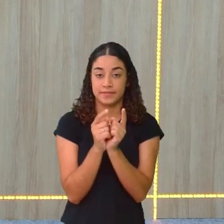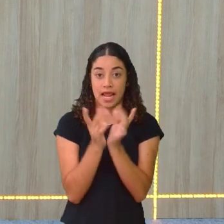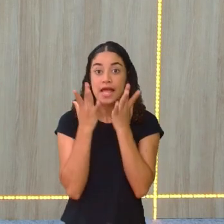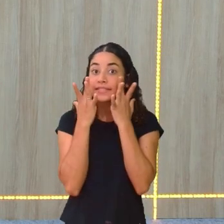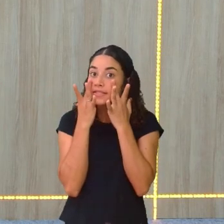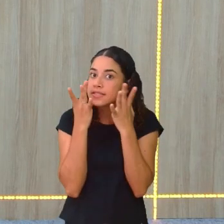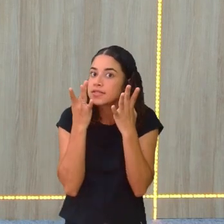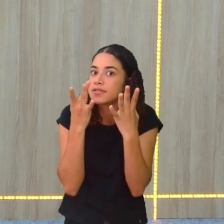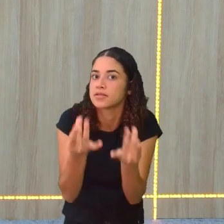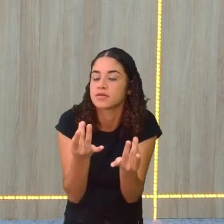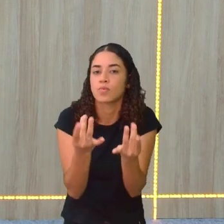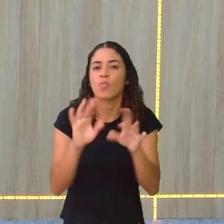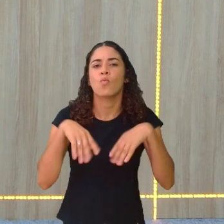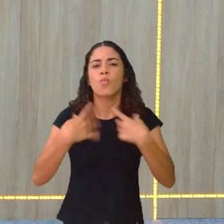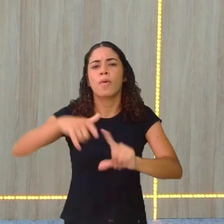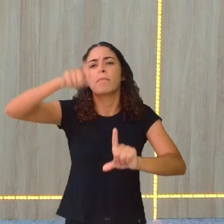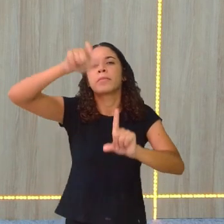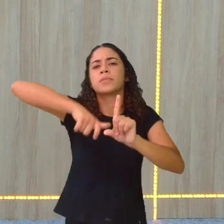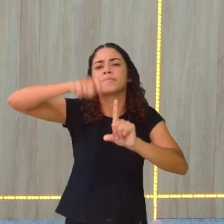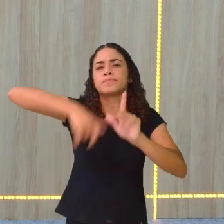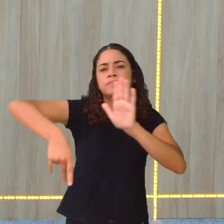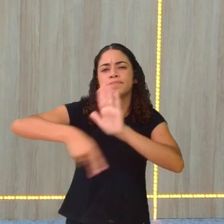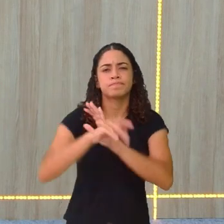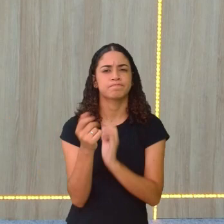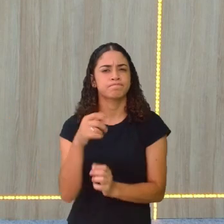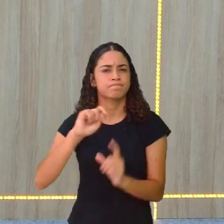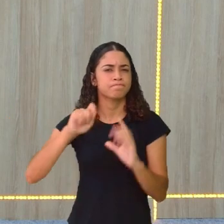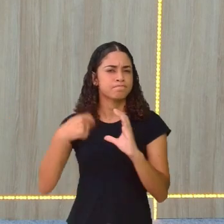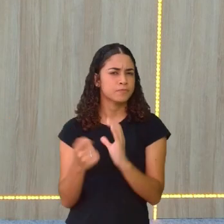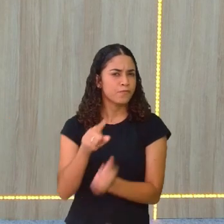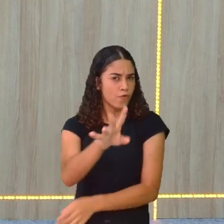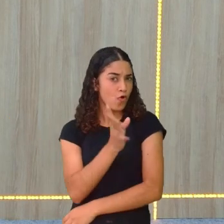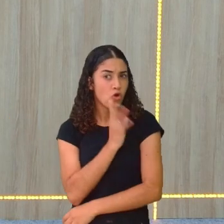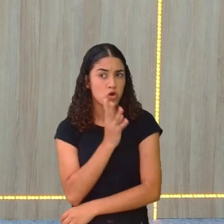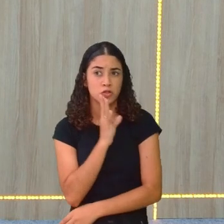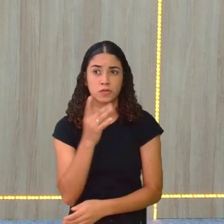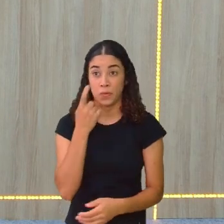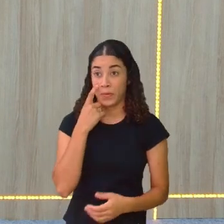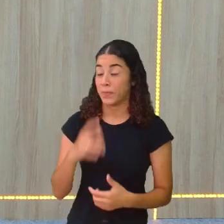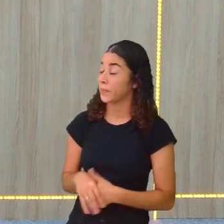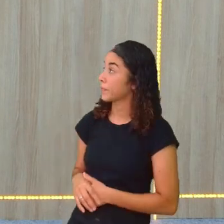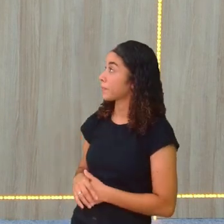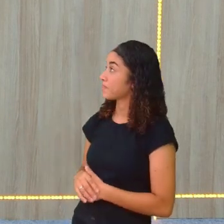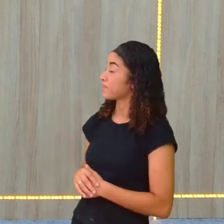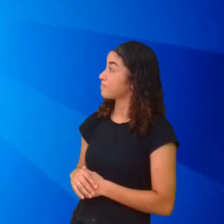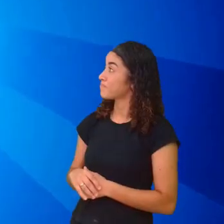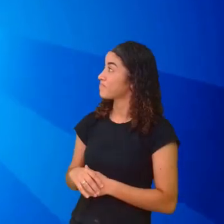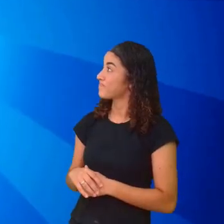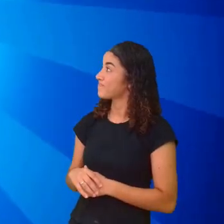prestem atenção no personagem desse vídeo. Será que vocês conhecem ele? Olha ele aí, ó.